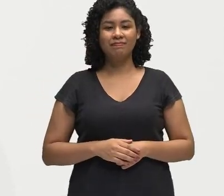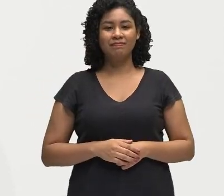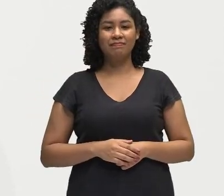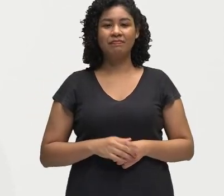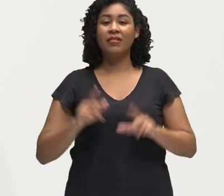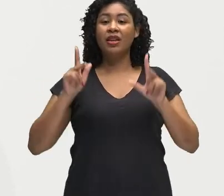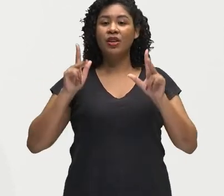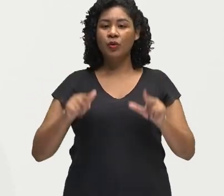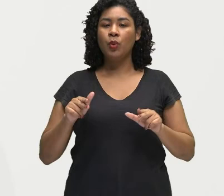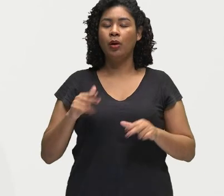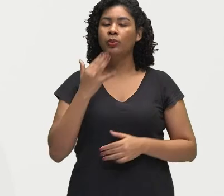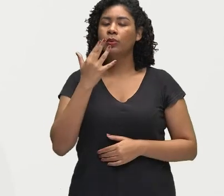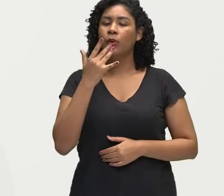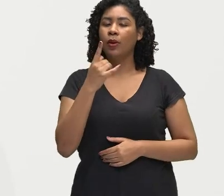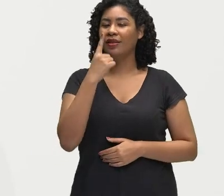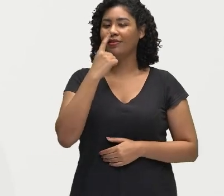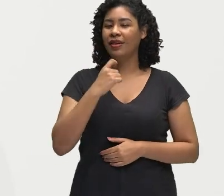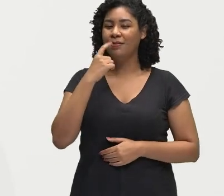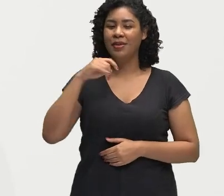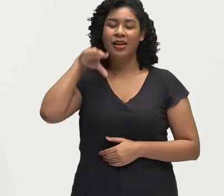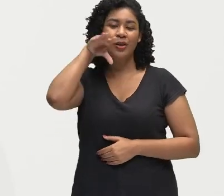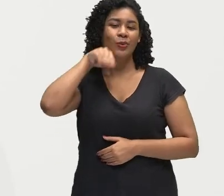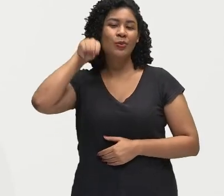vermelha, que é